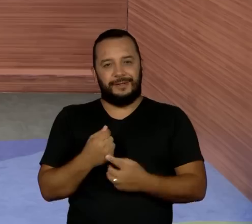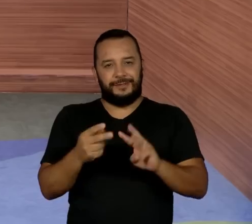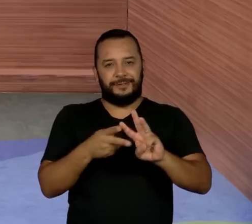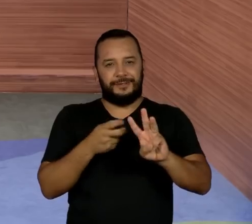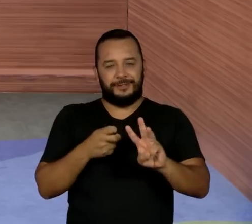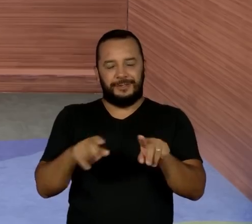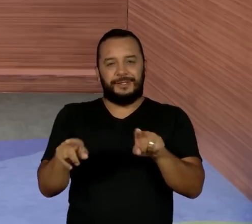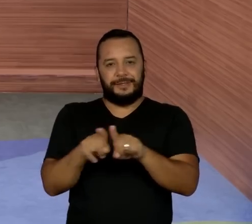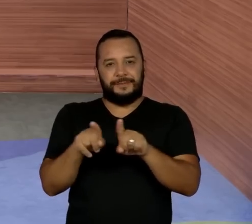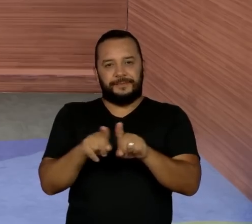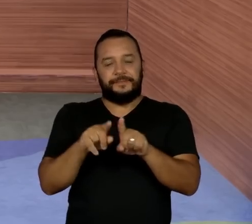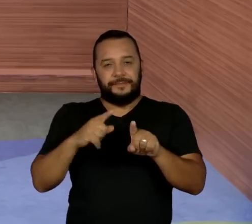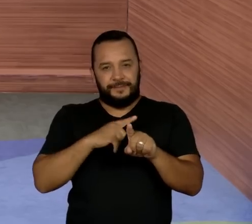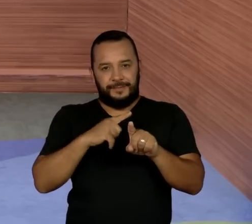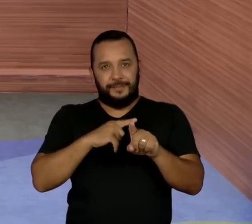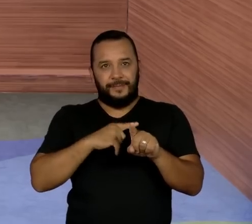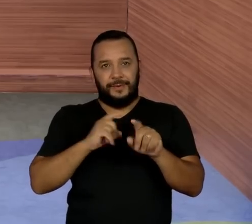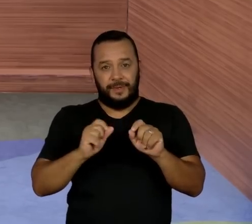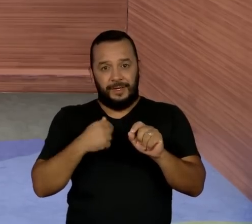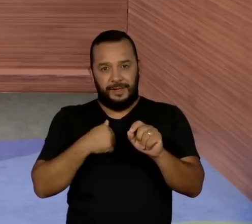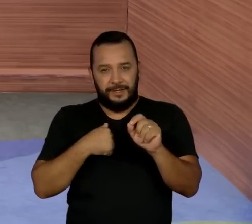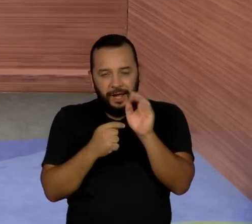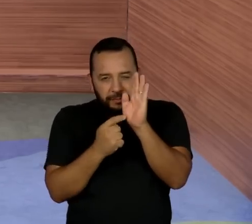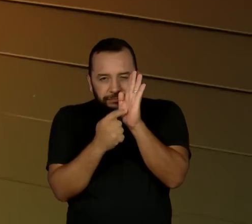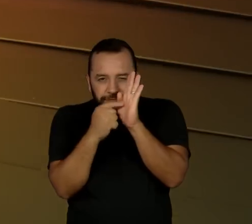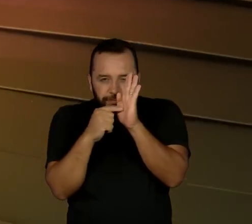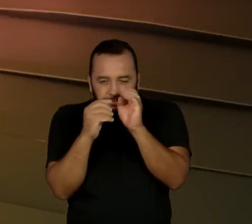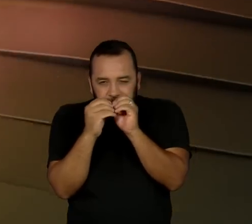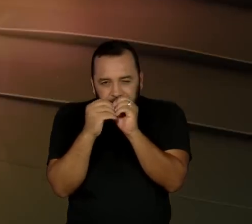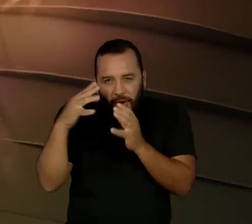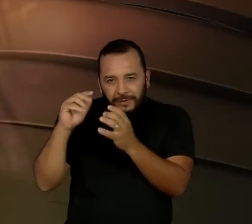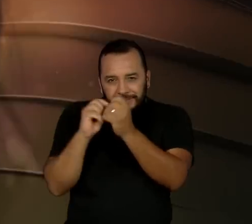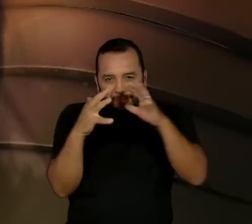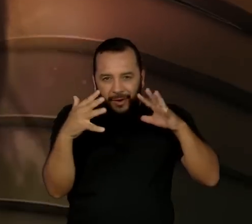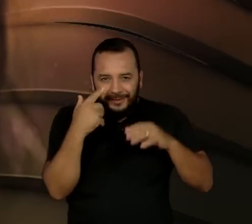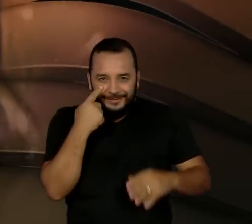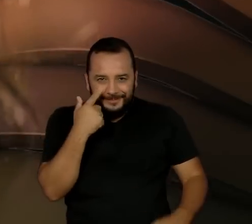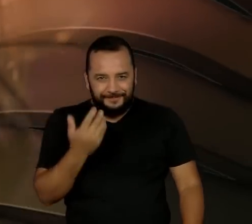emitem luz. Você é o nosso convidado especial.